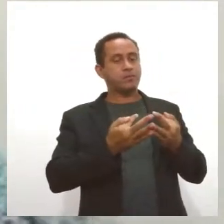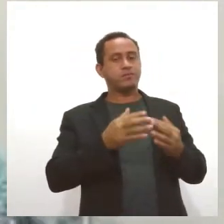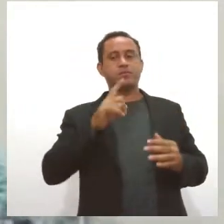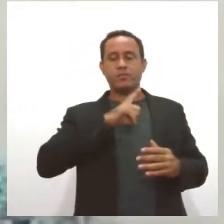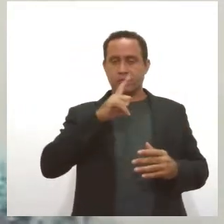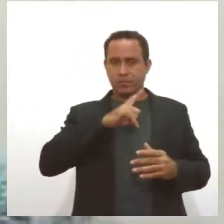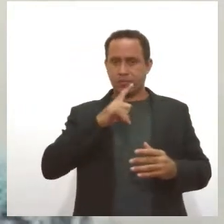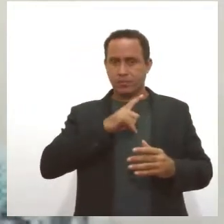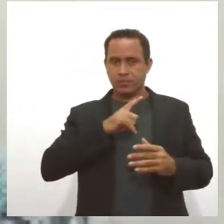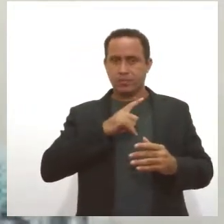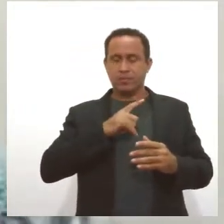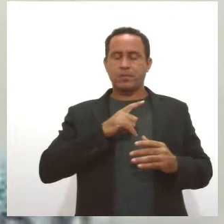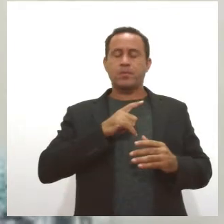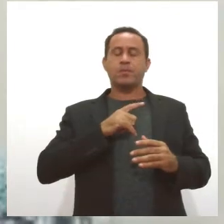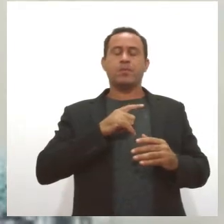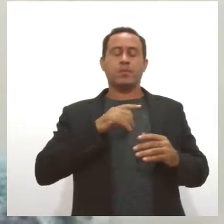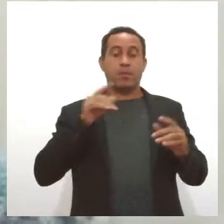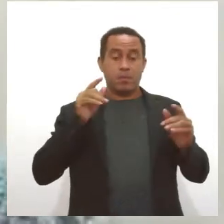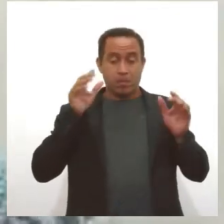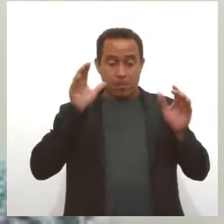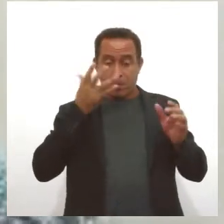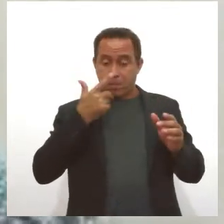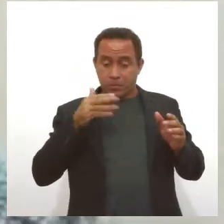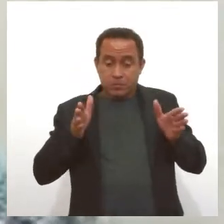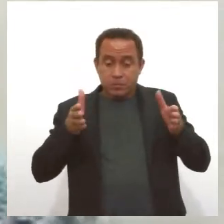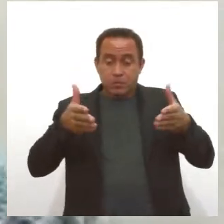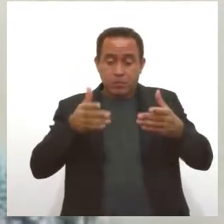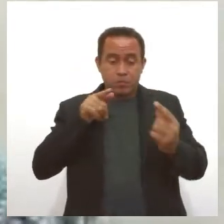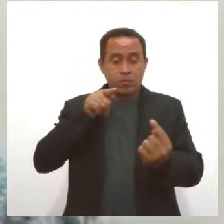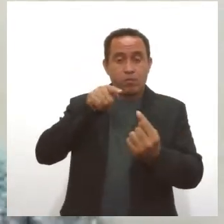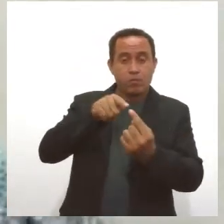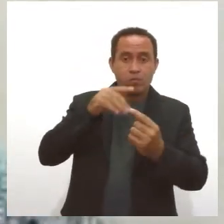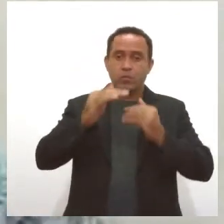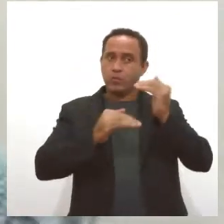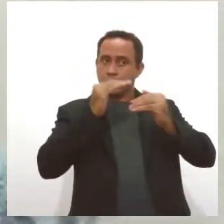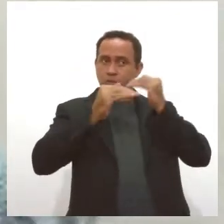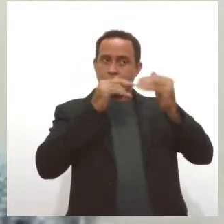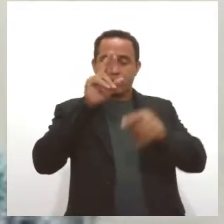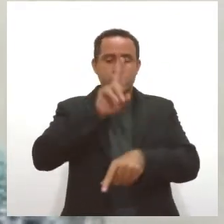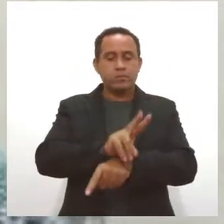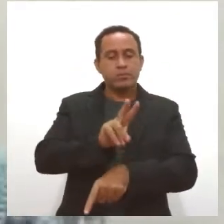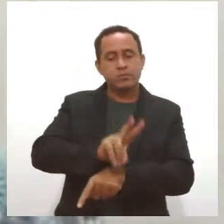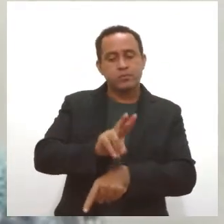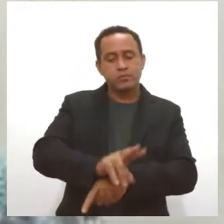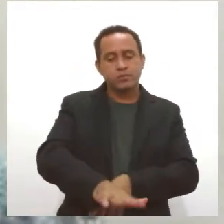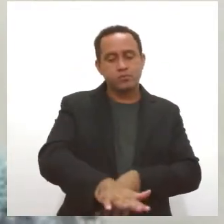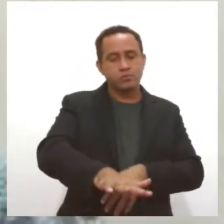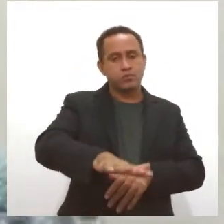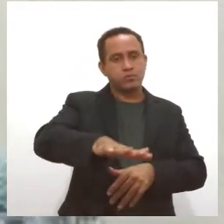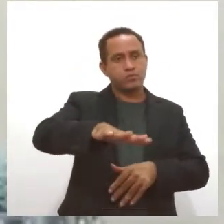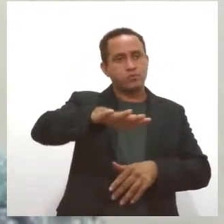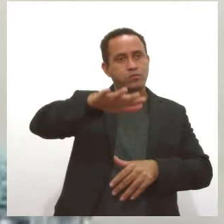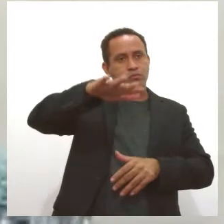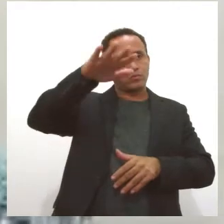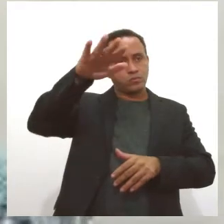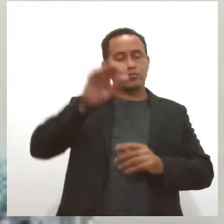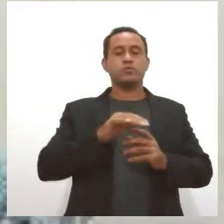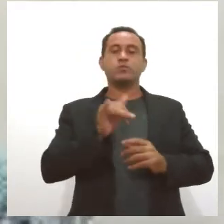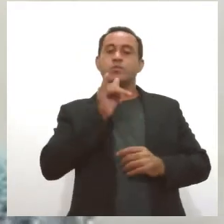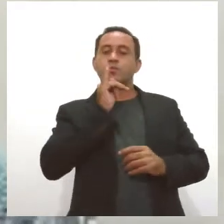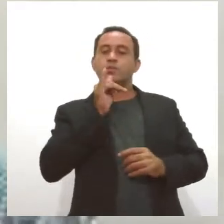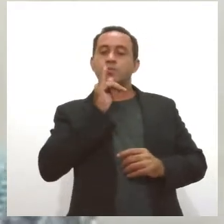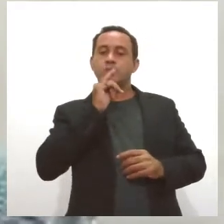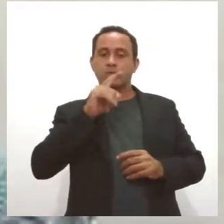estar, a criança ela precisa ter o foco no seu crescimento, no seu desenvolvimento, né? E um dos exemplos que a